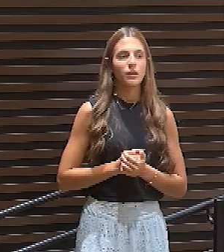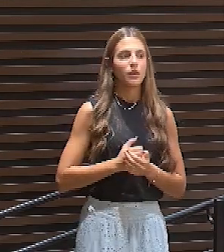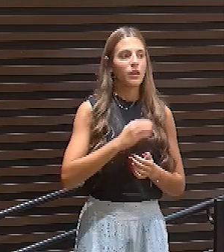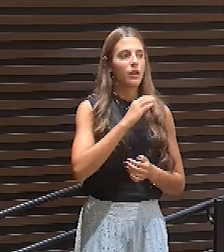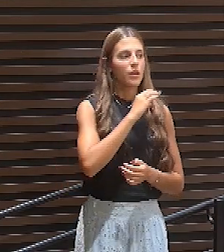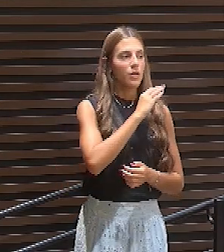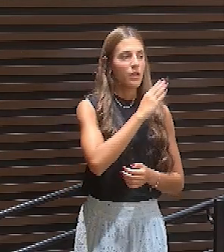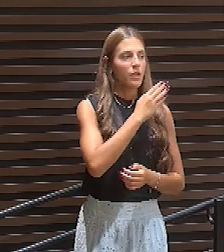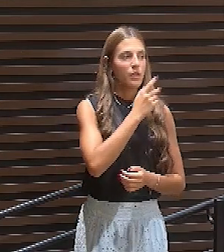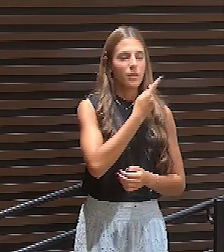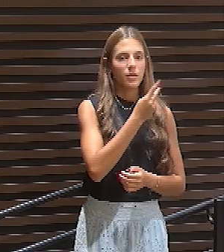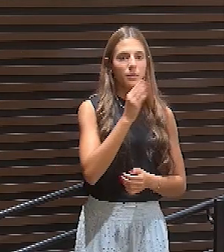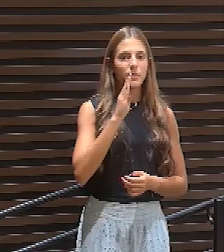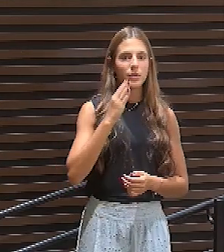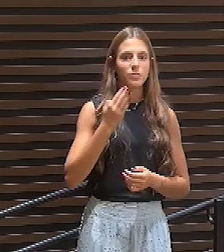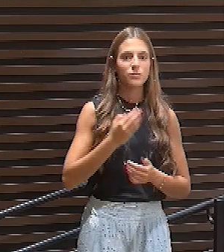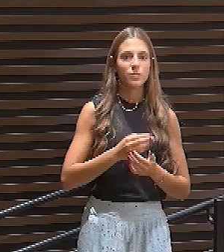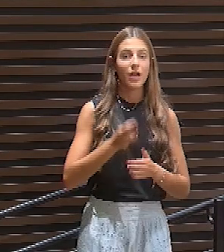11:7. Pela fé,